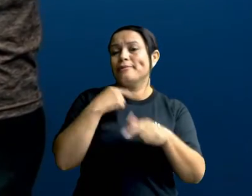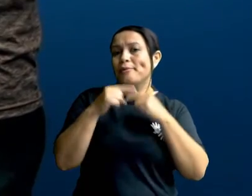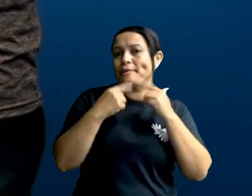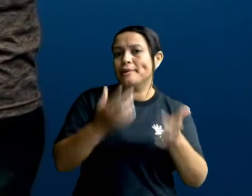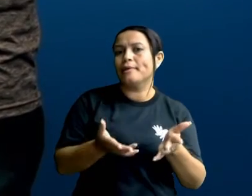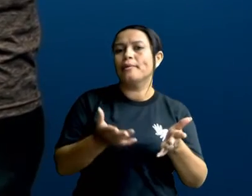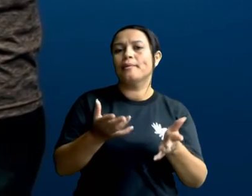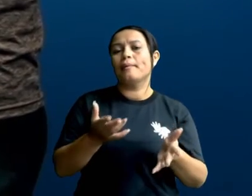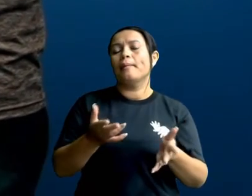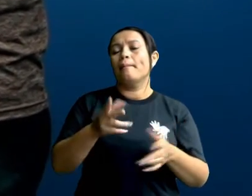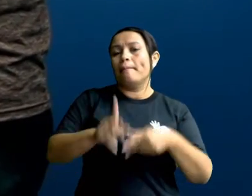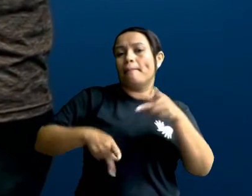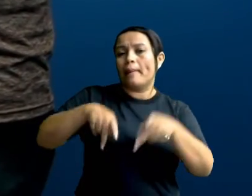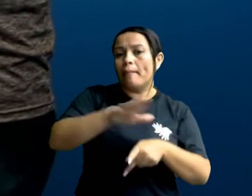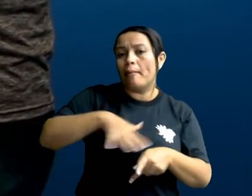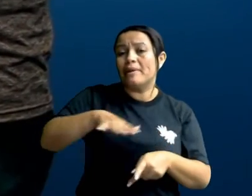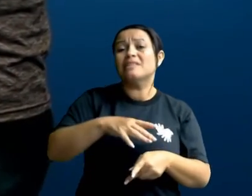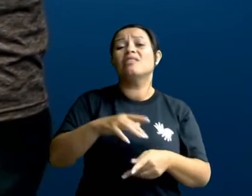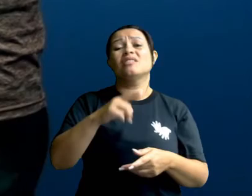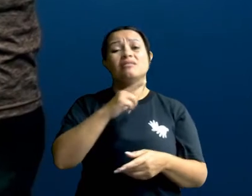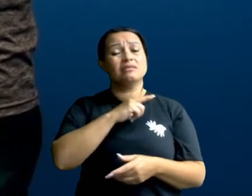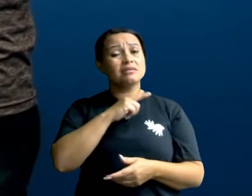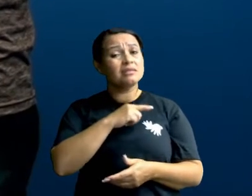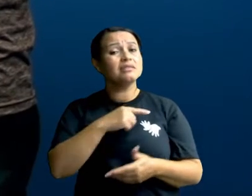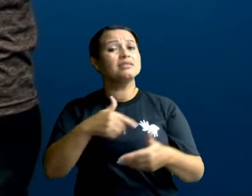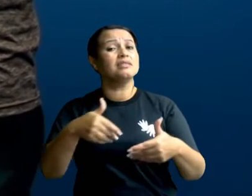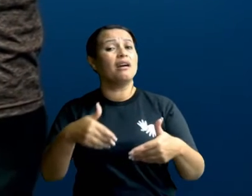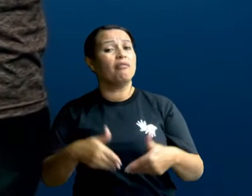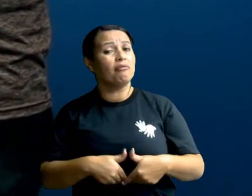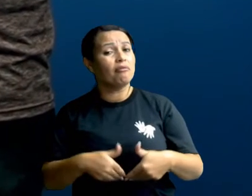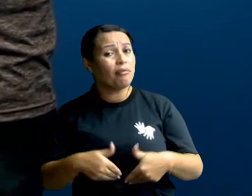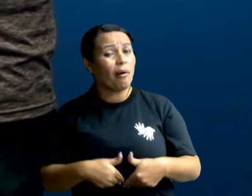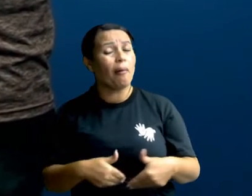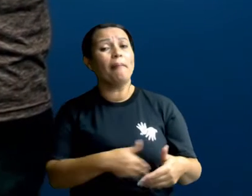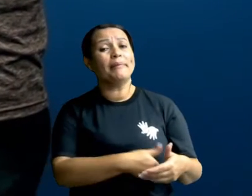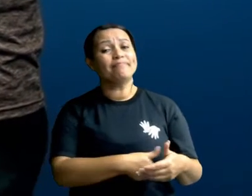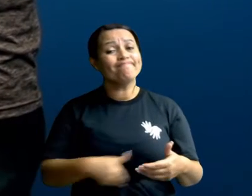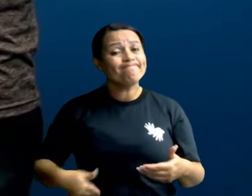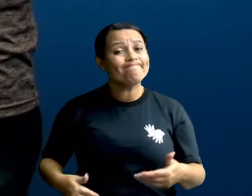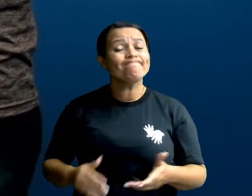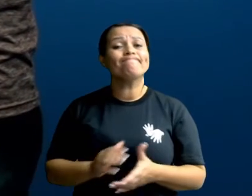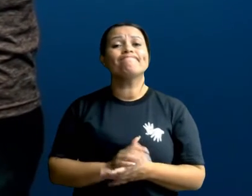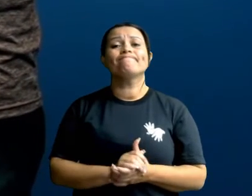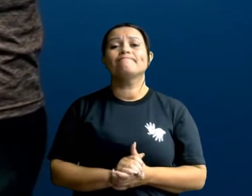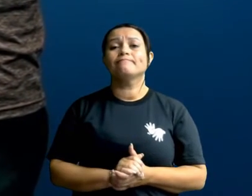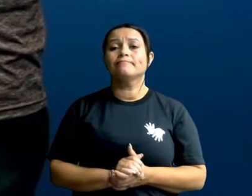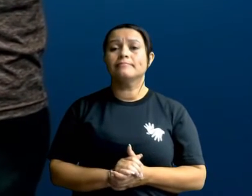atender toda a população. Então, havia muita fome, havia